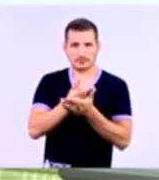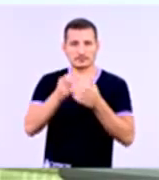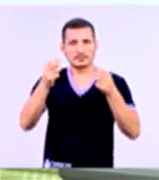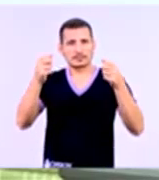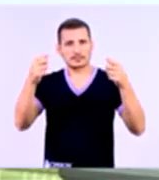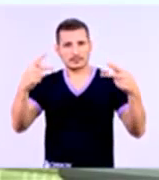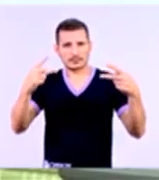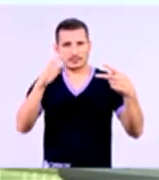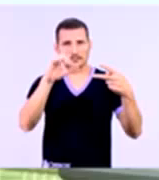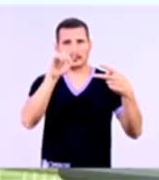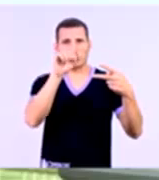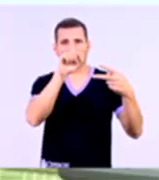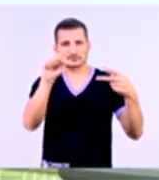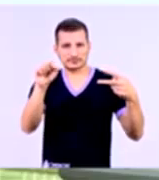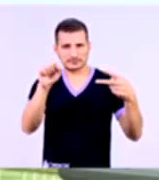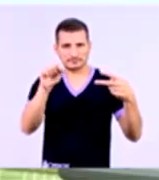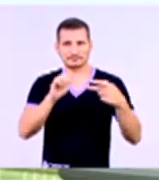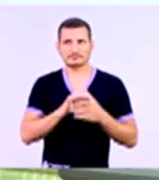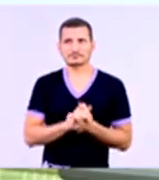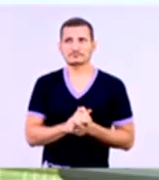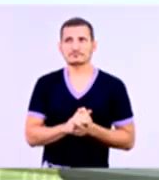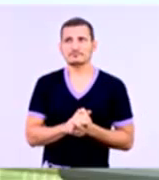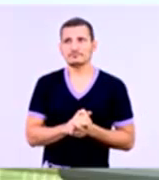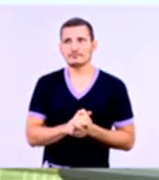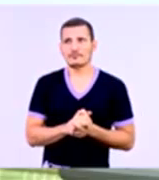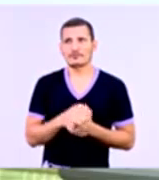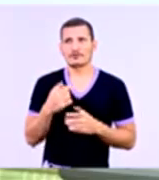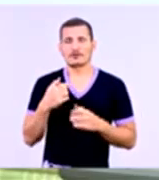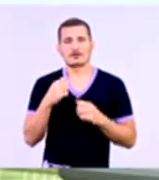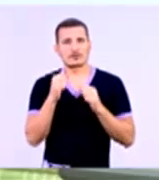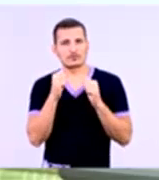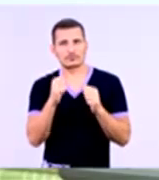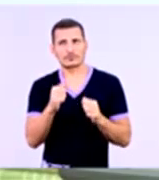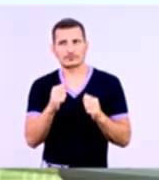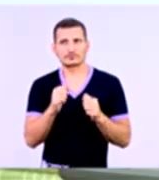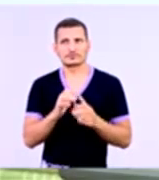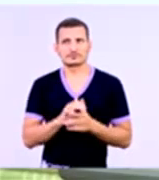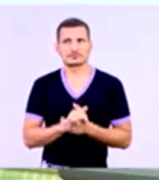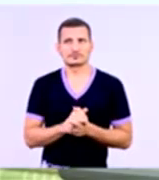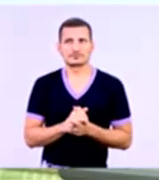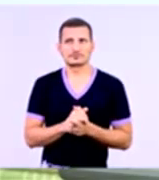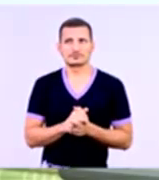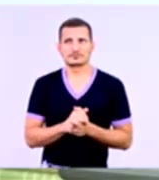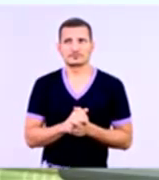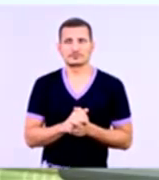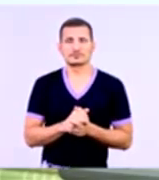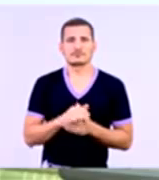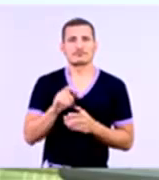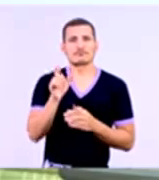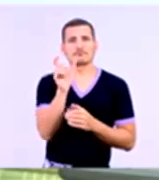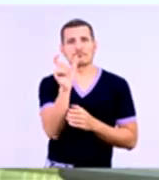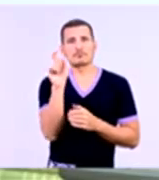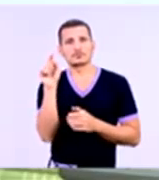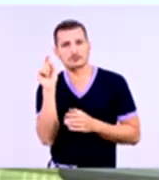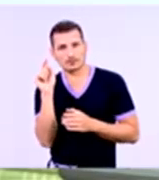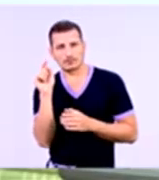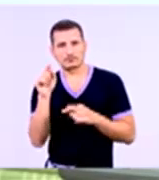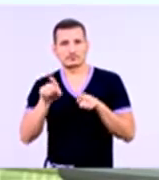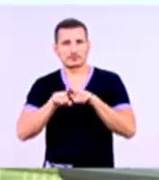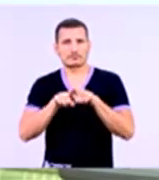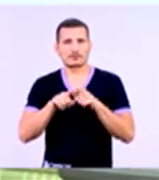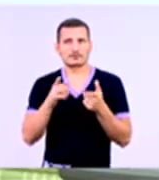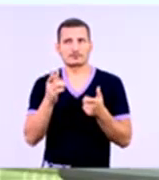dentro da mesma class, lá no componente. Ou seja, eu posso, como nós vimos aqui o exemplo, eu declaro um botão e também declaro que eu quero um